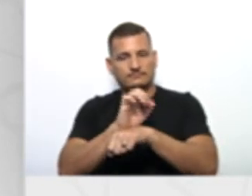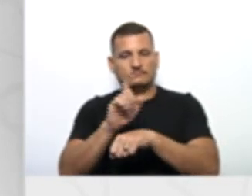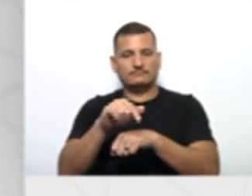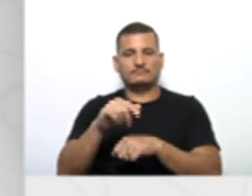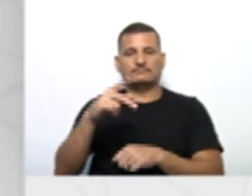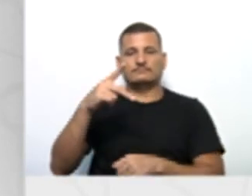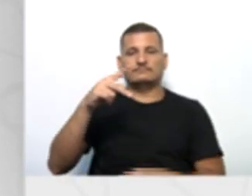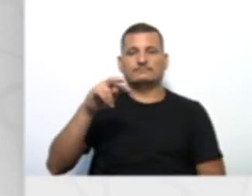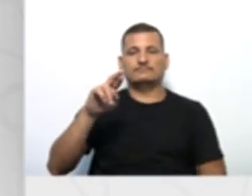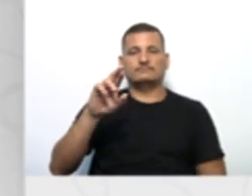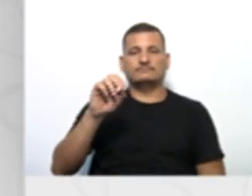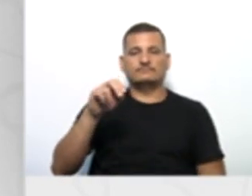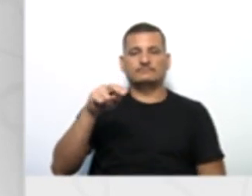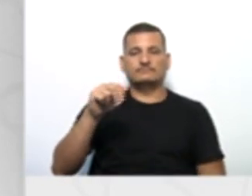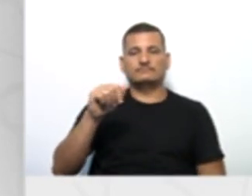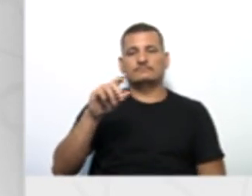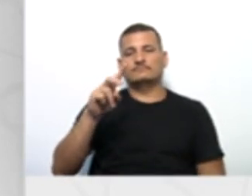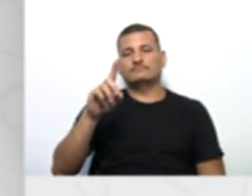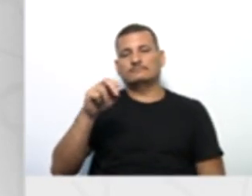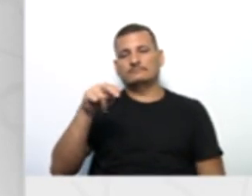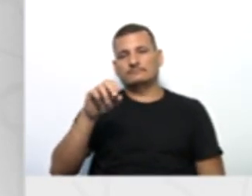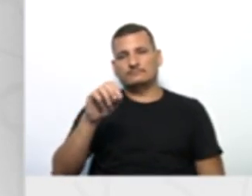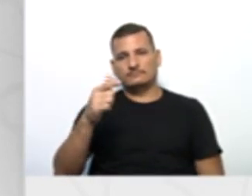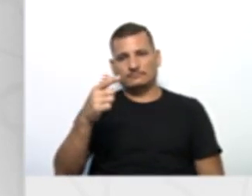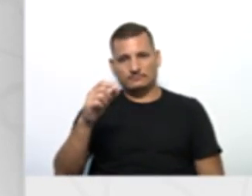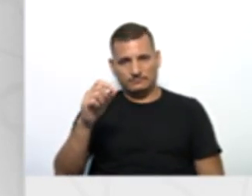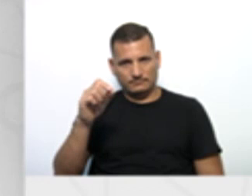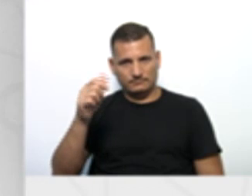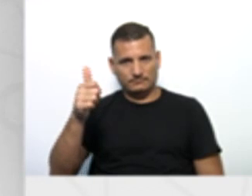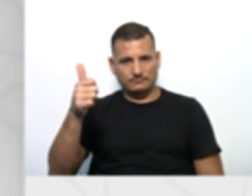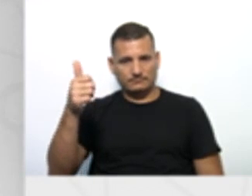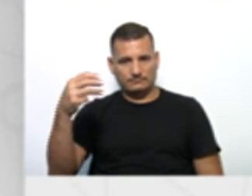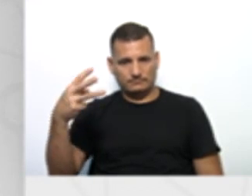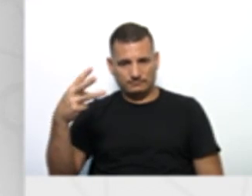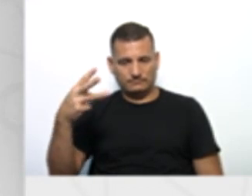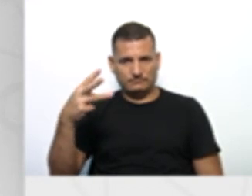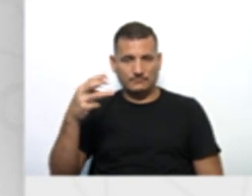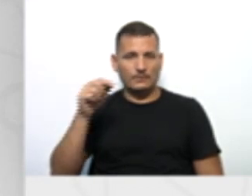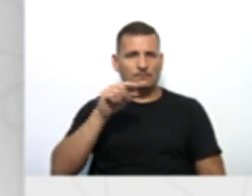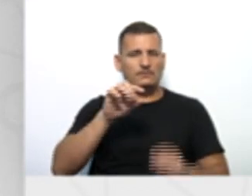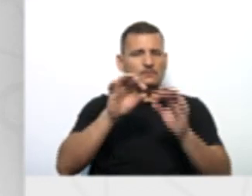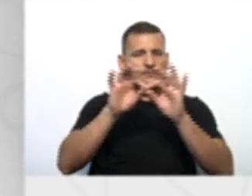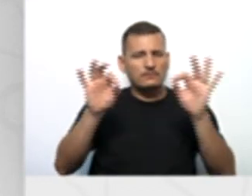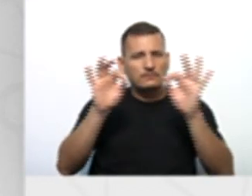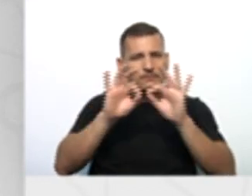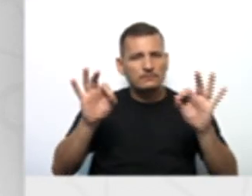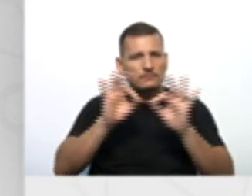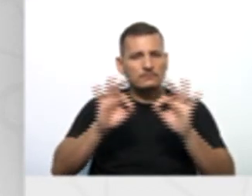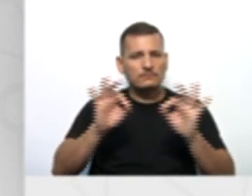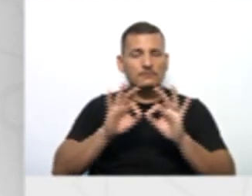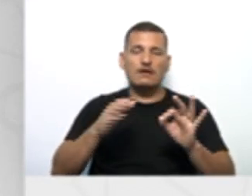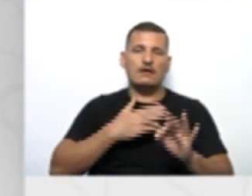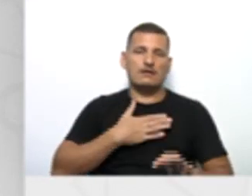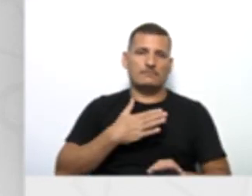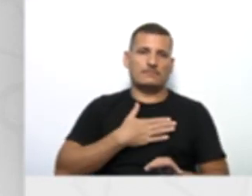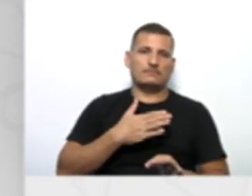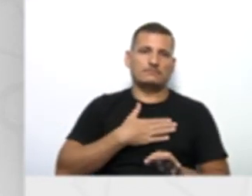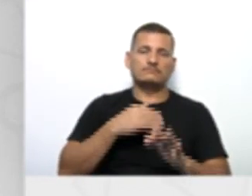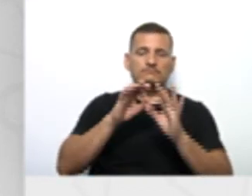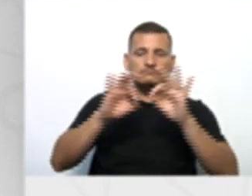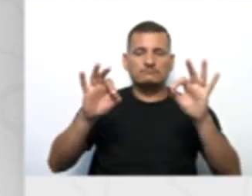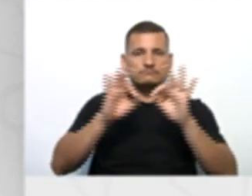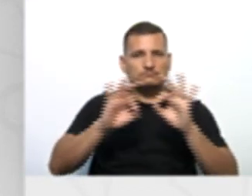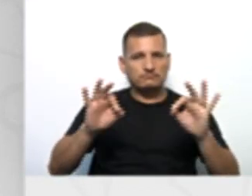Prodanov, 2013, entre parênteses. Um ato educativo escolar. Isso aqui são as minhas palavras. A citação indireta é sempre